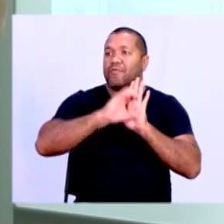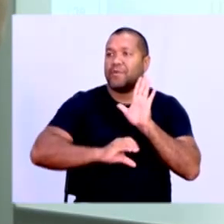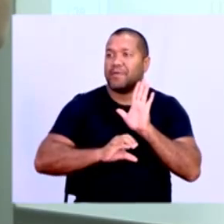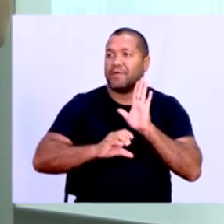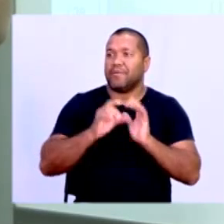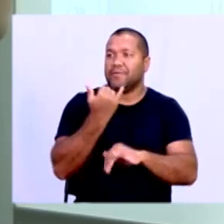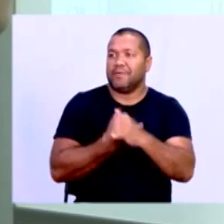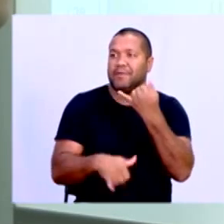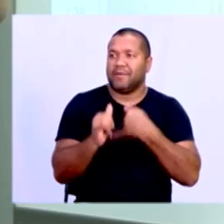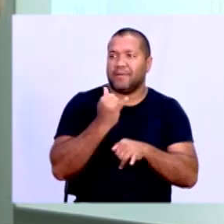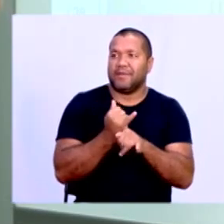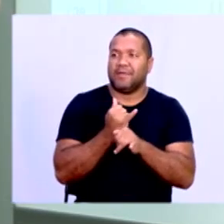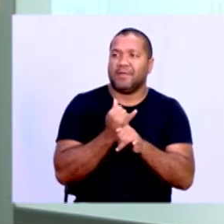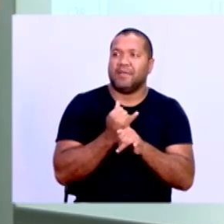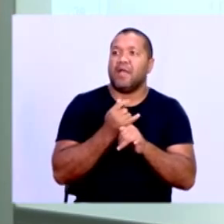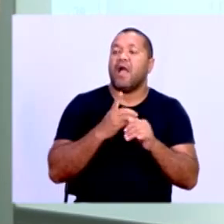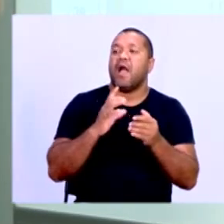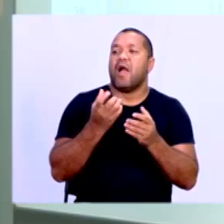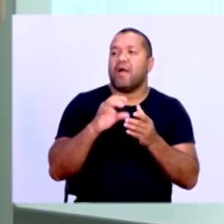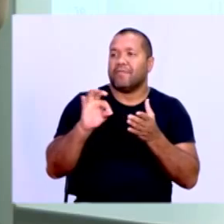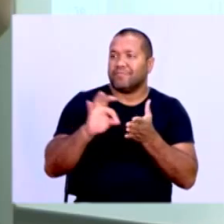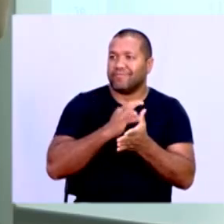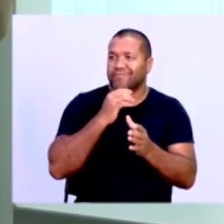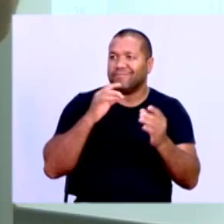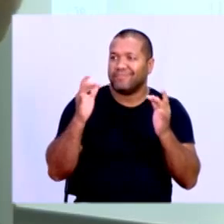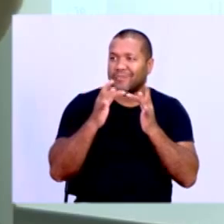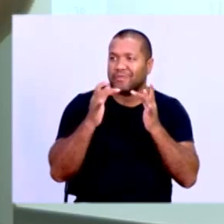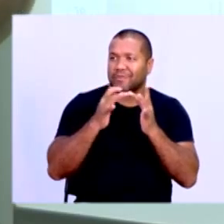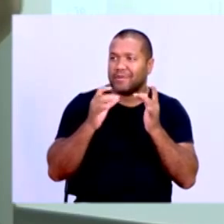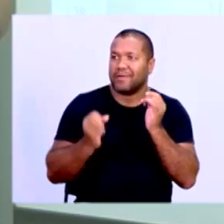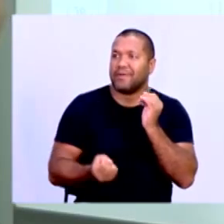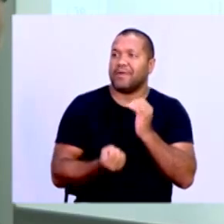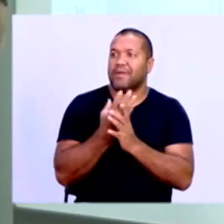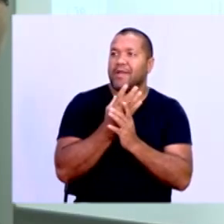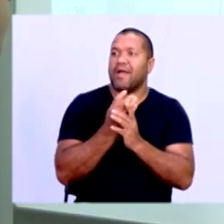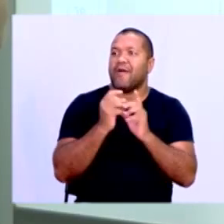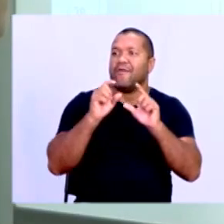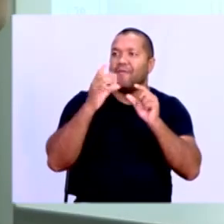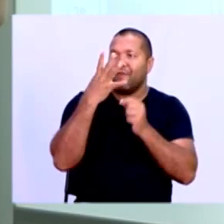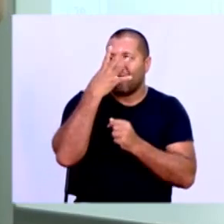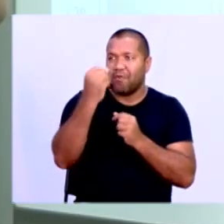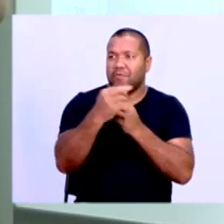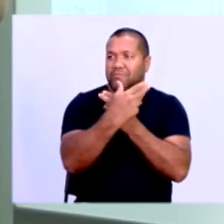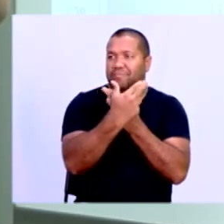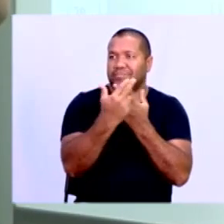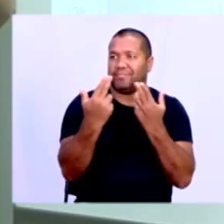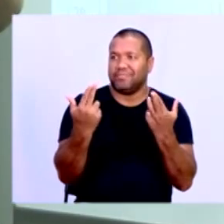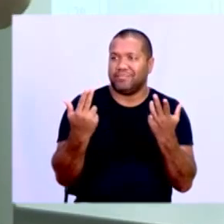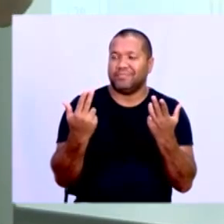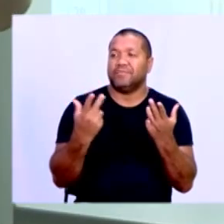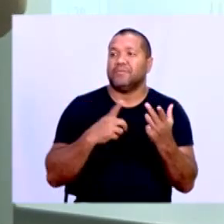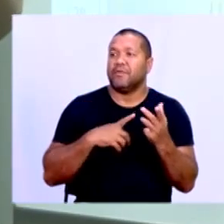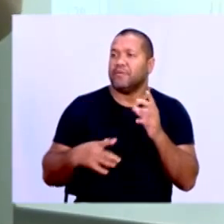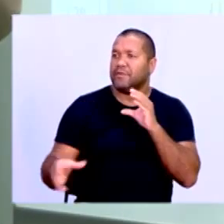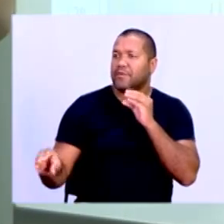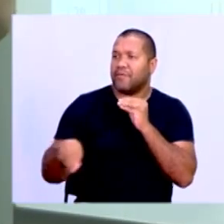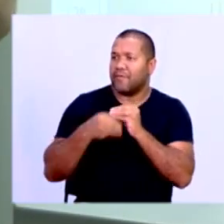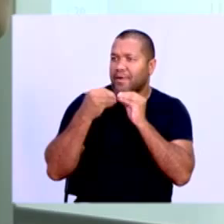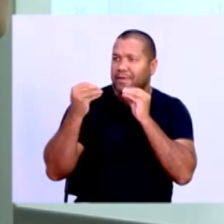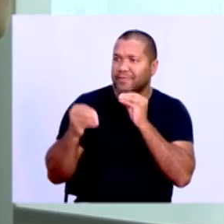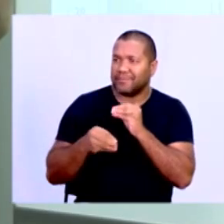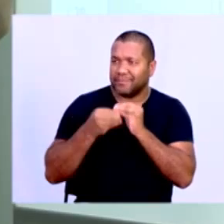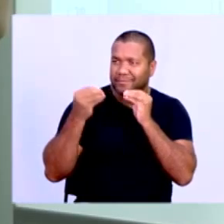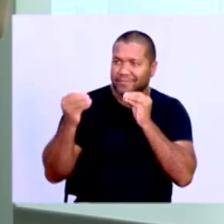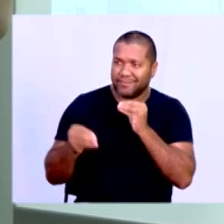Eu quero colocar contatos. Eu quero criar uma galeria com fotos minhas e tal. Então você vai acoplando várias coisas, você